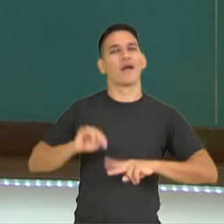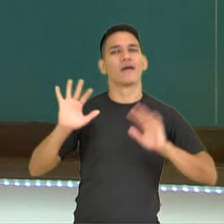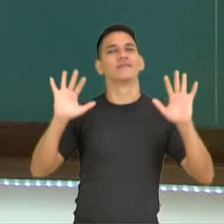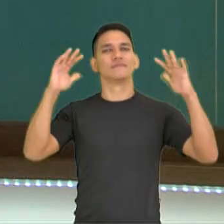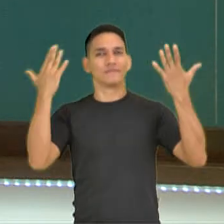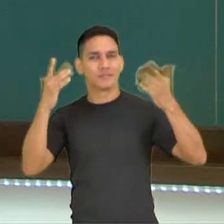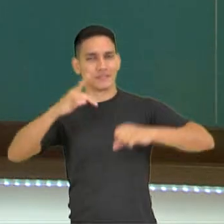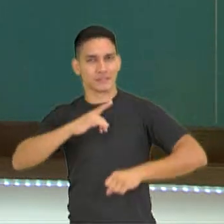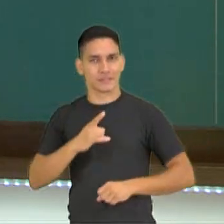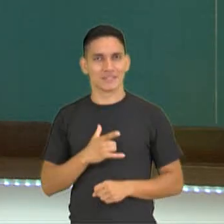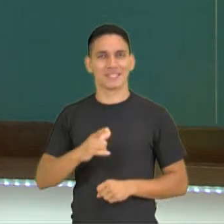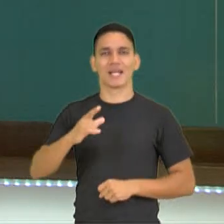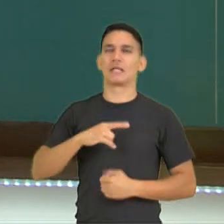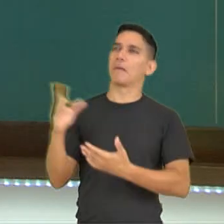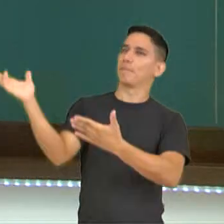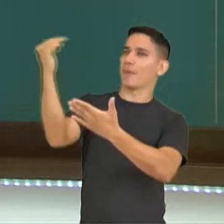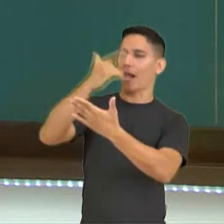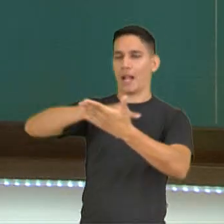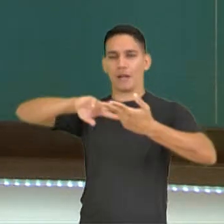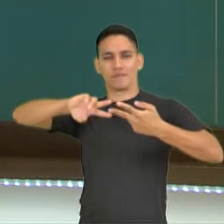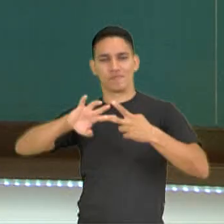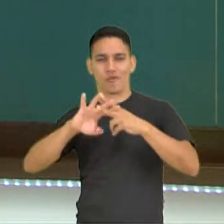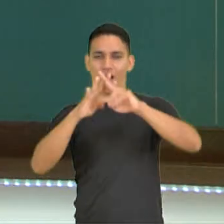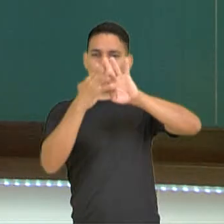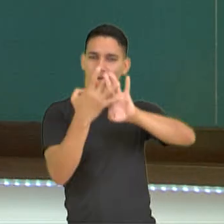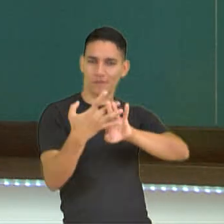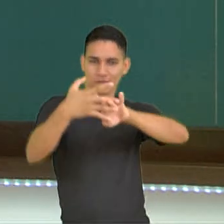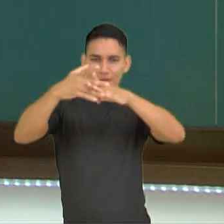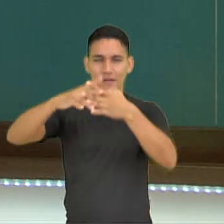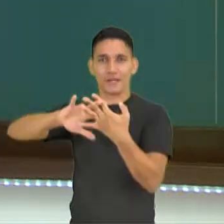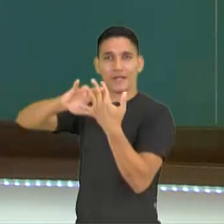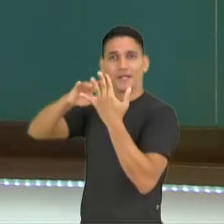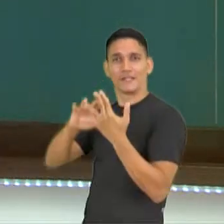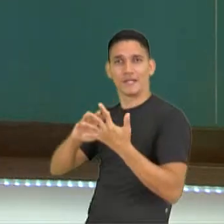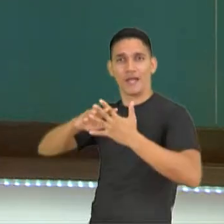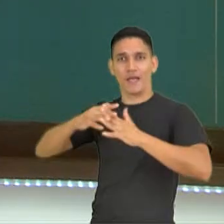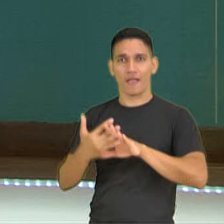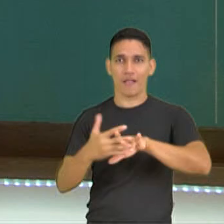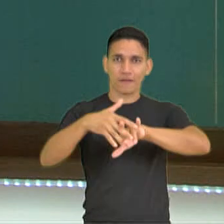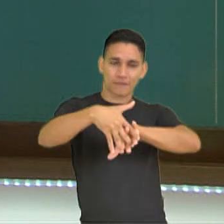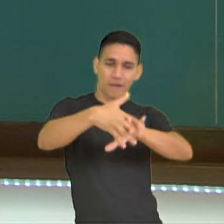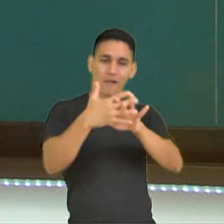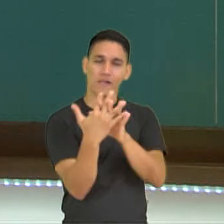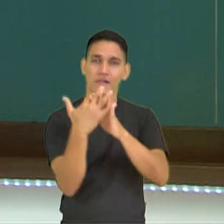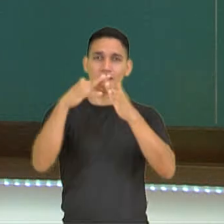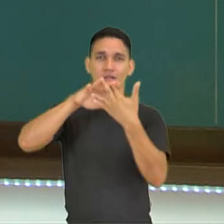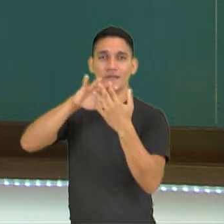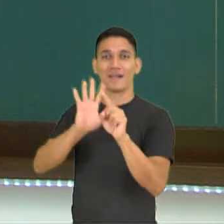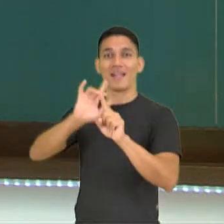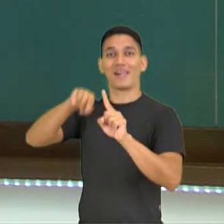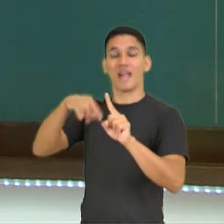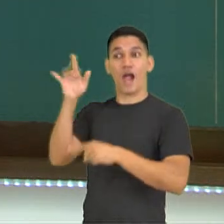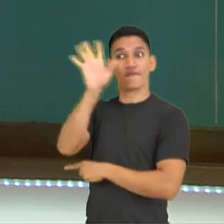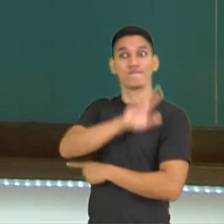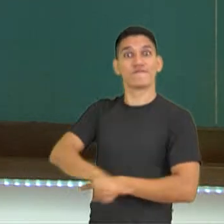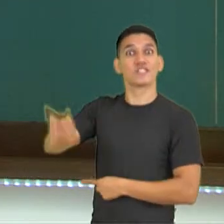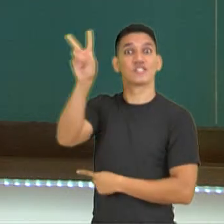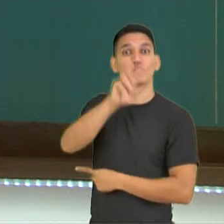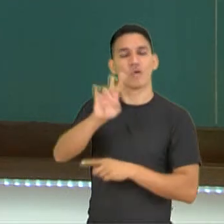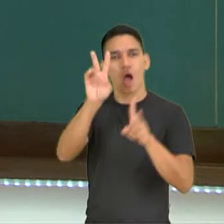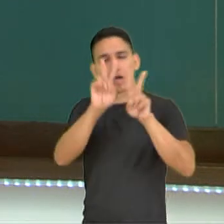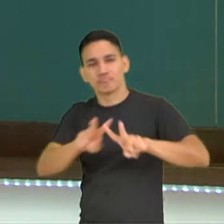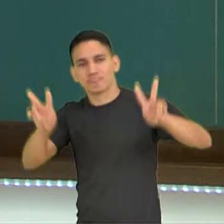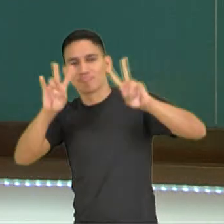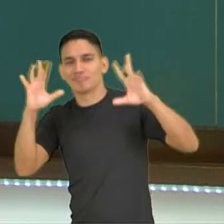aquele desenho, aquele entrelaçar das fitas, que faz um movimento muito bonito, visualmente bonito.